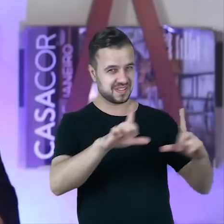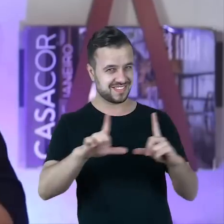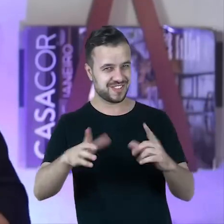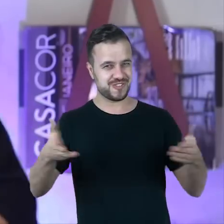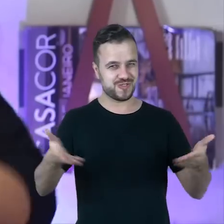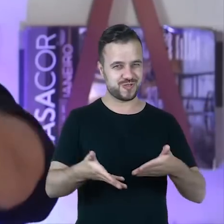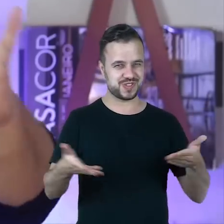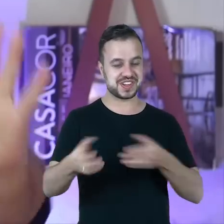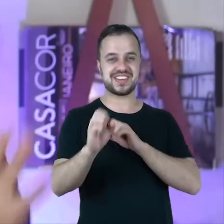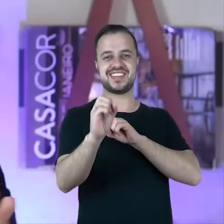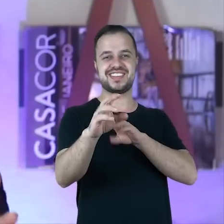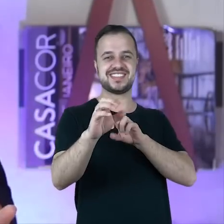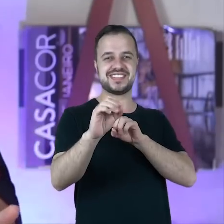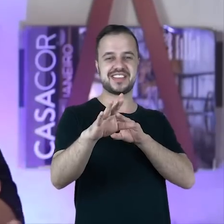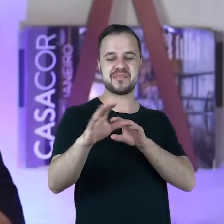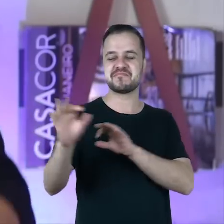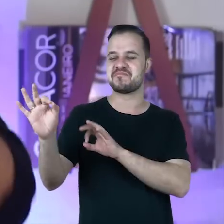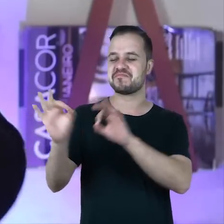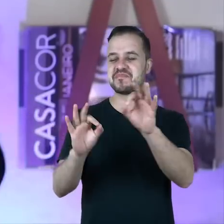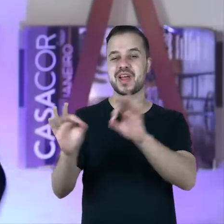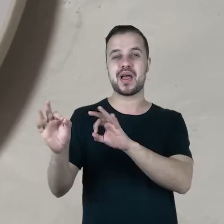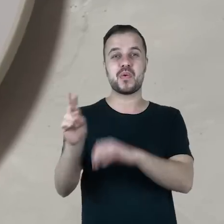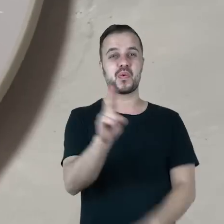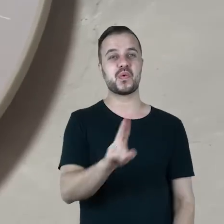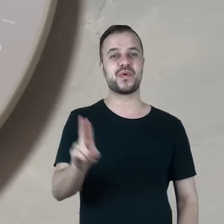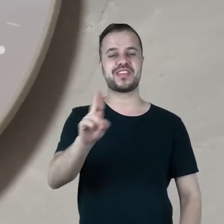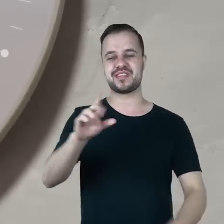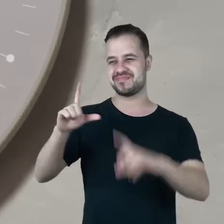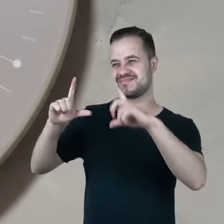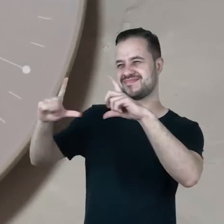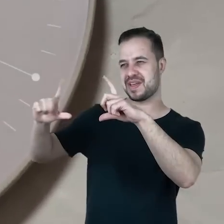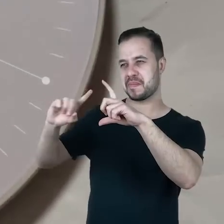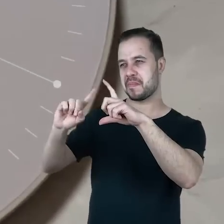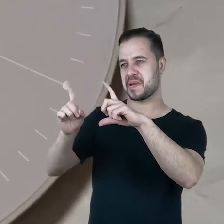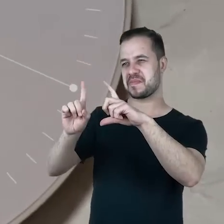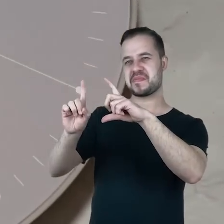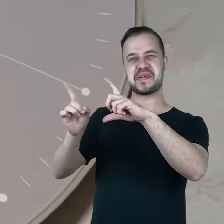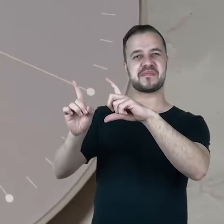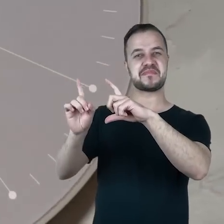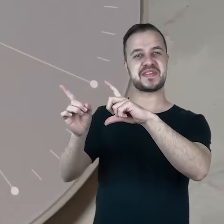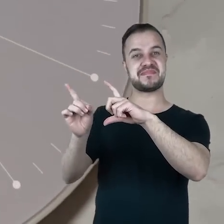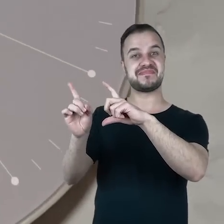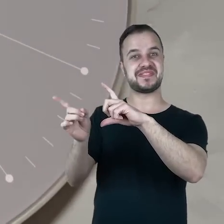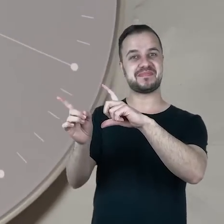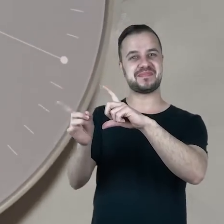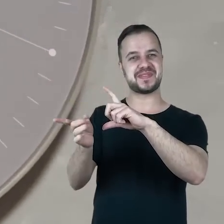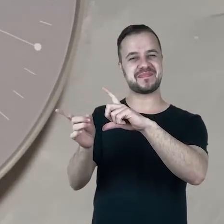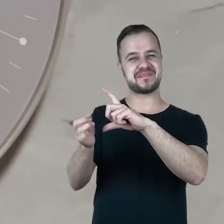E no vídeo de hoje eu vou te mostrar como decorar com relógio de parede.